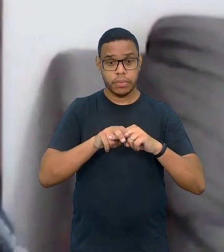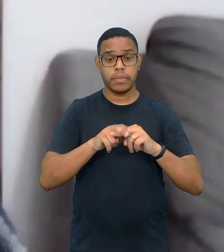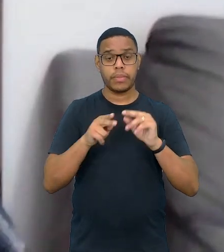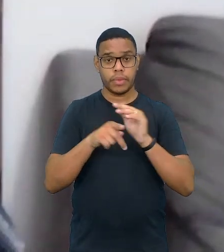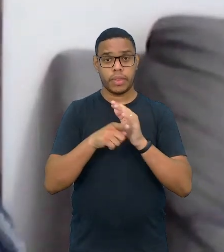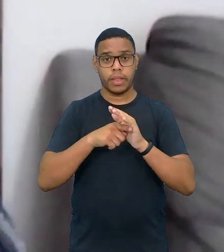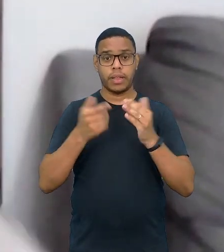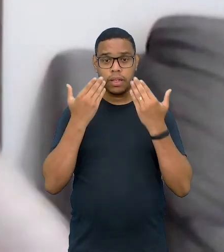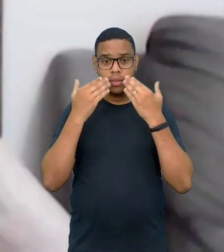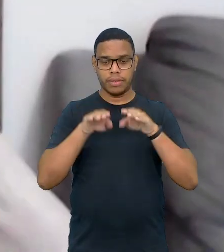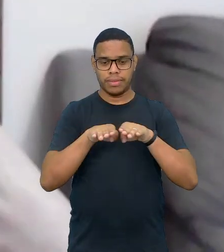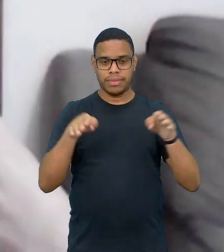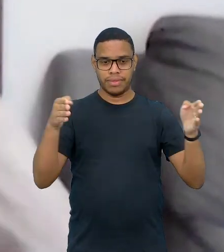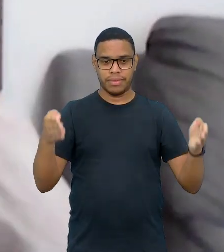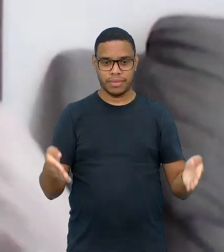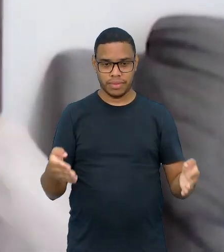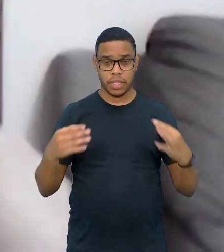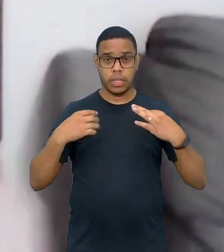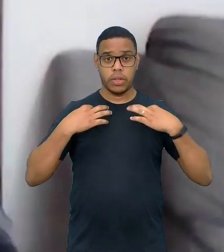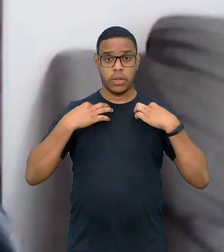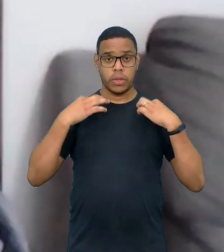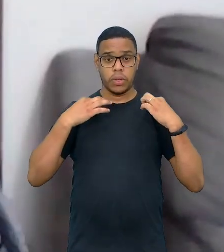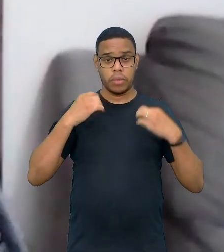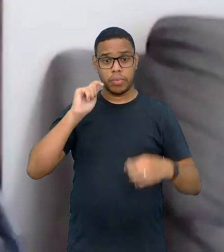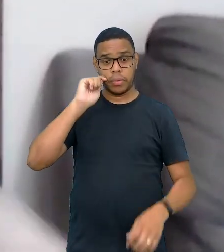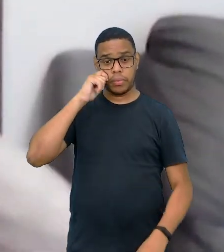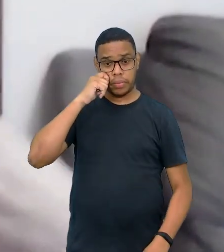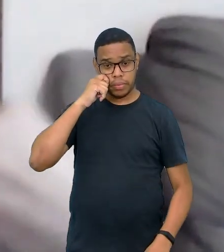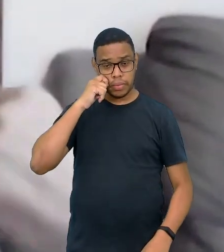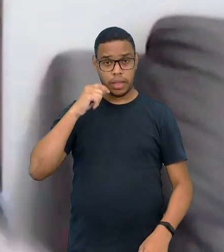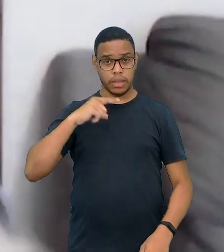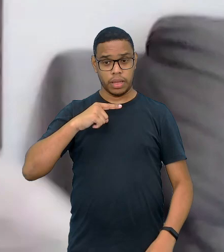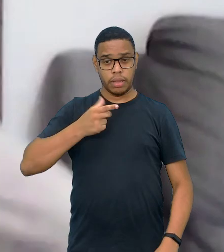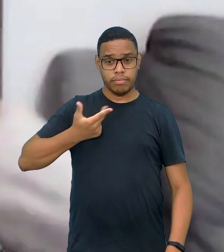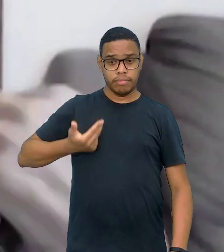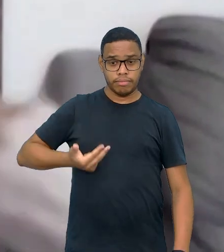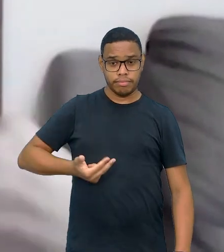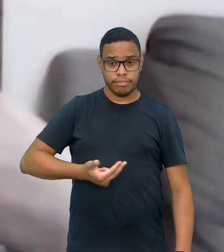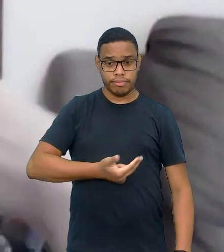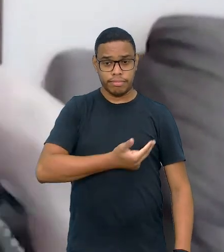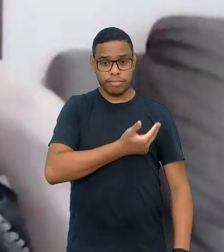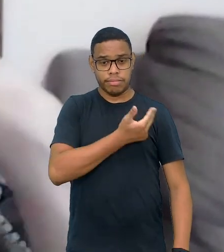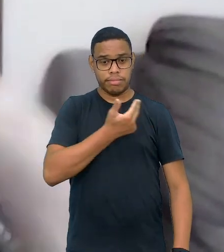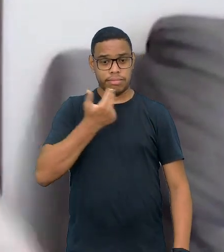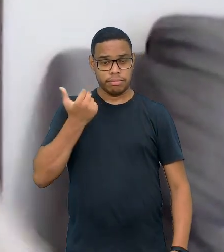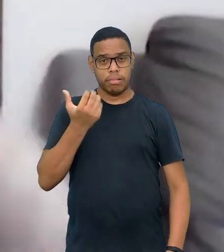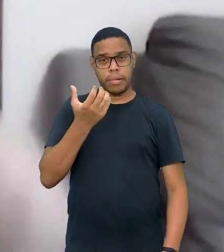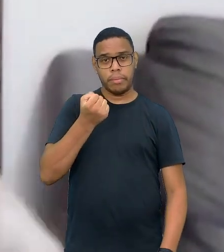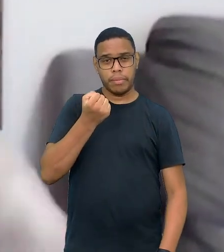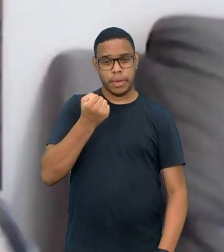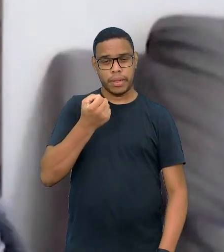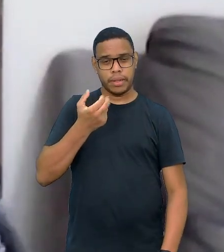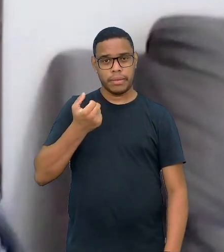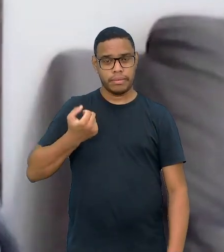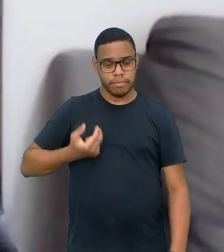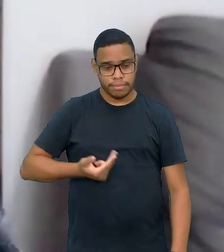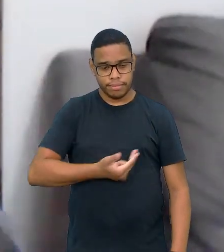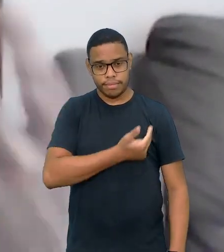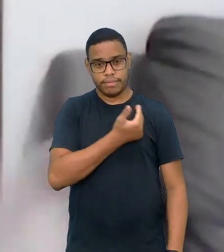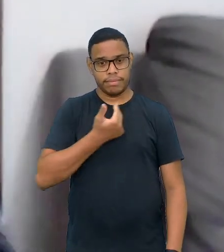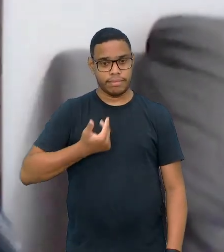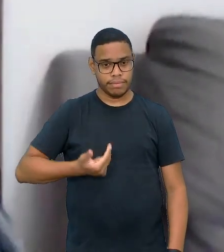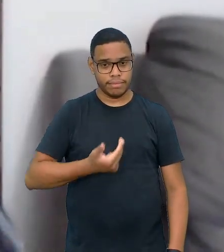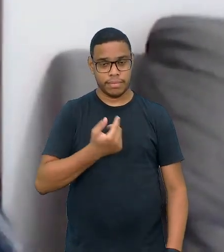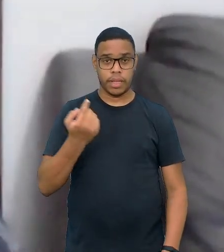escrivaninha, estou com uma blusa preta, e ela tem umas nuances branco, então uma blusa branca e preta,